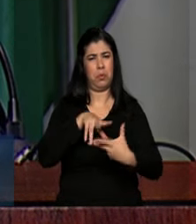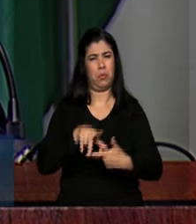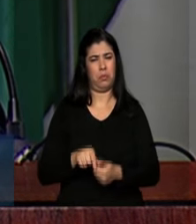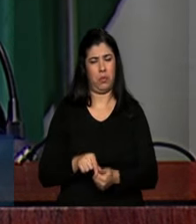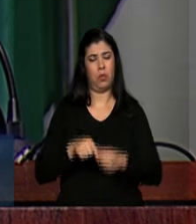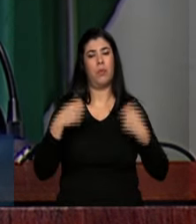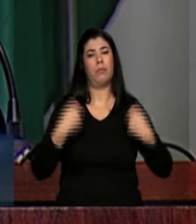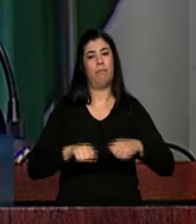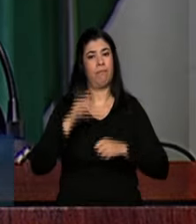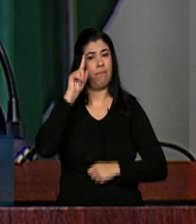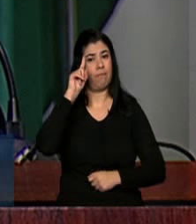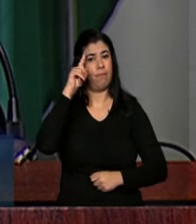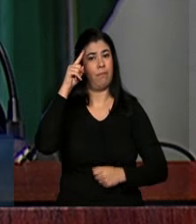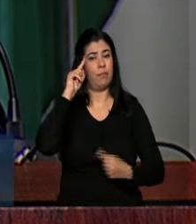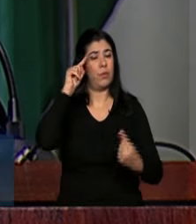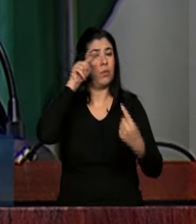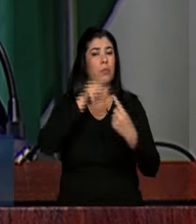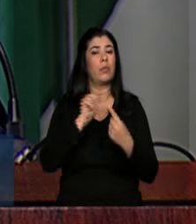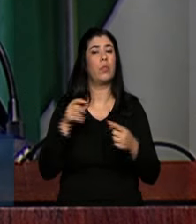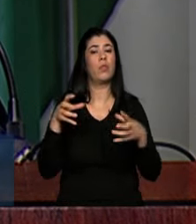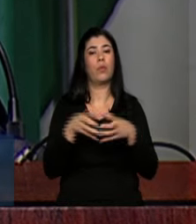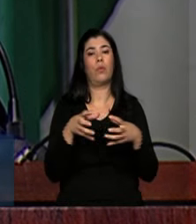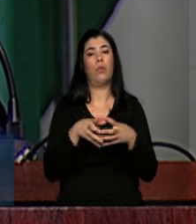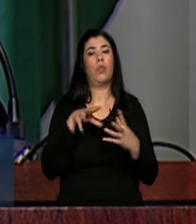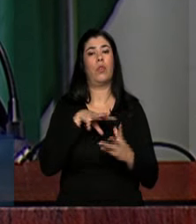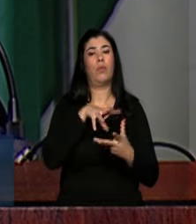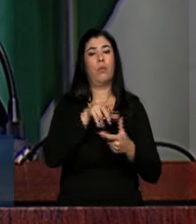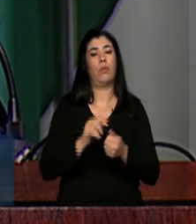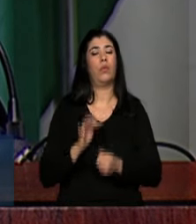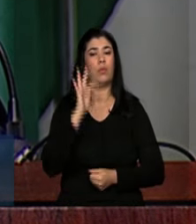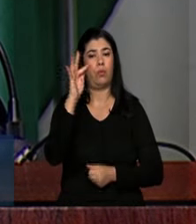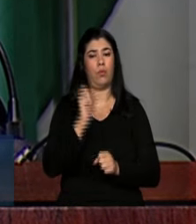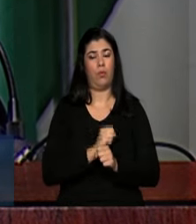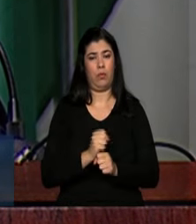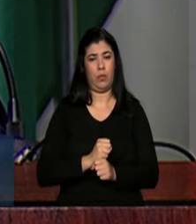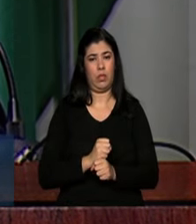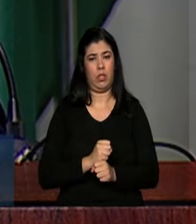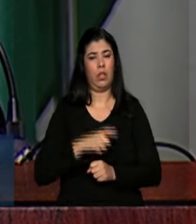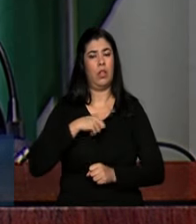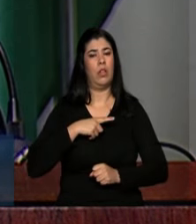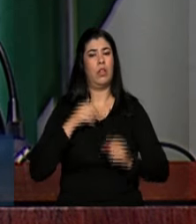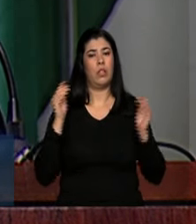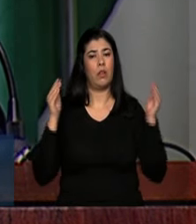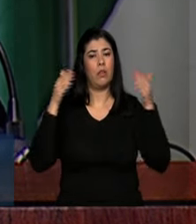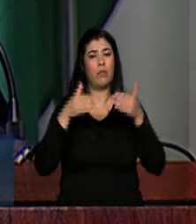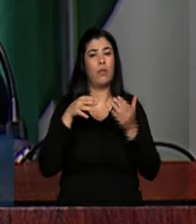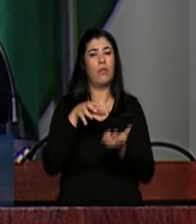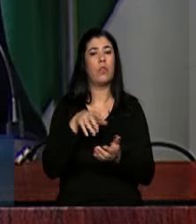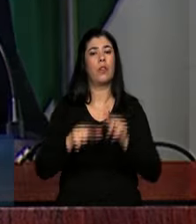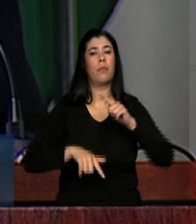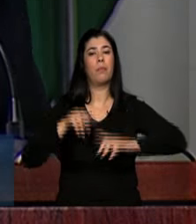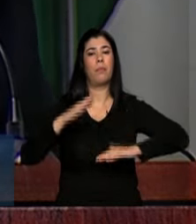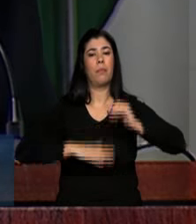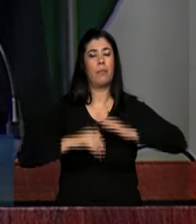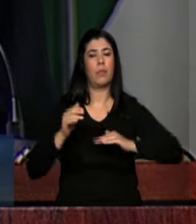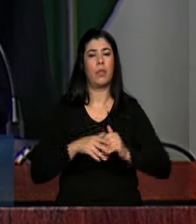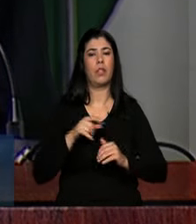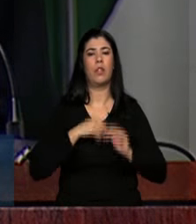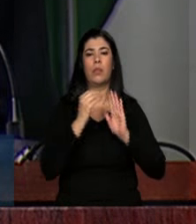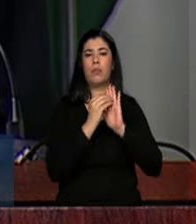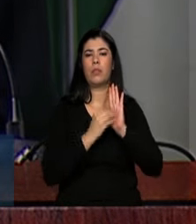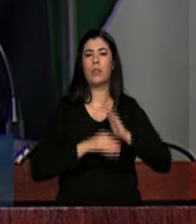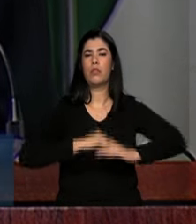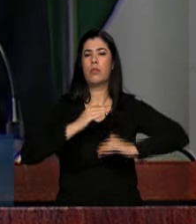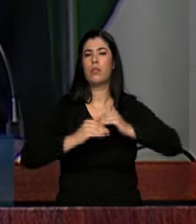o principal objetivo da comunidade internacional nos próximos anos, a tarefa central a cumprir-se no âmbito da Agenda